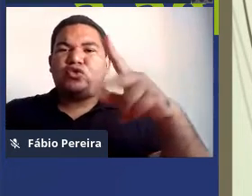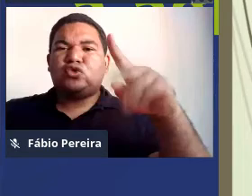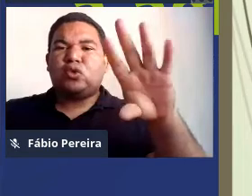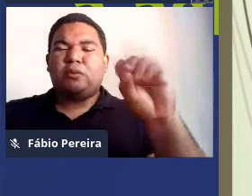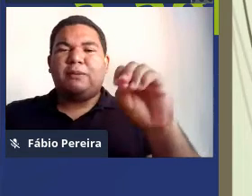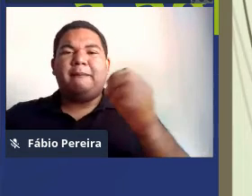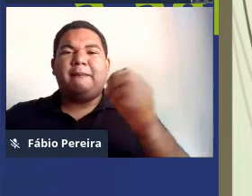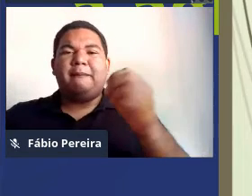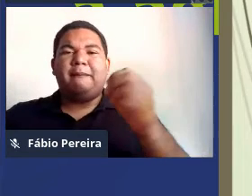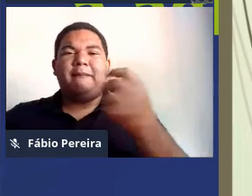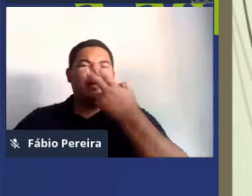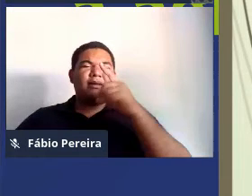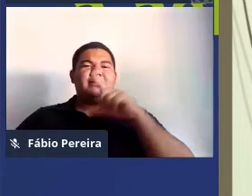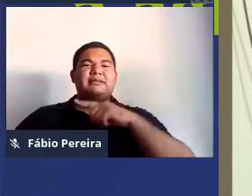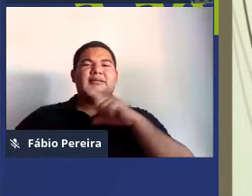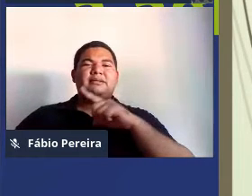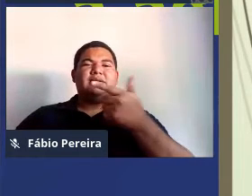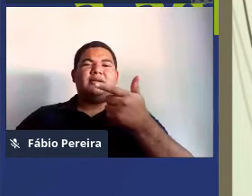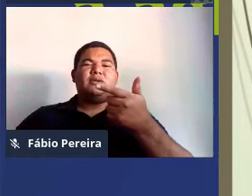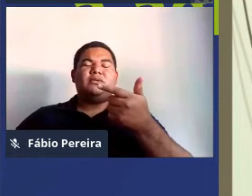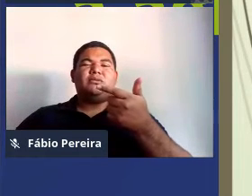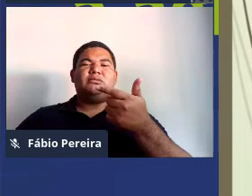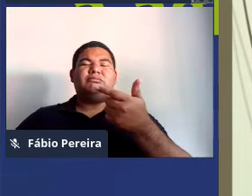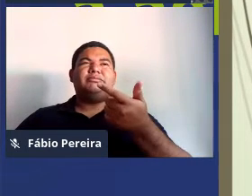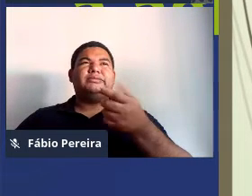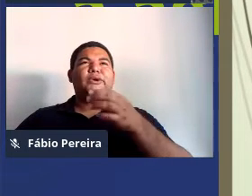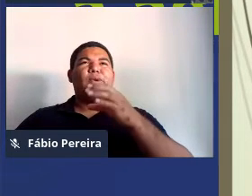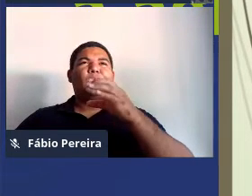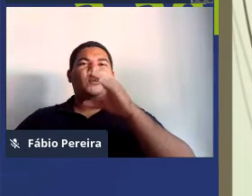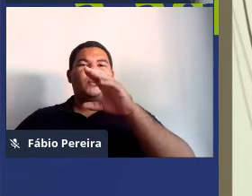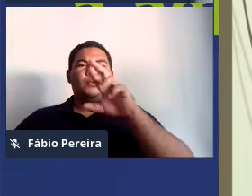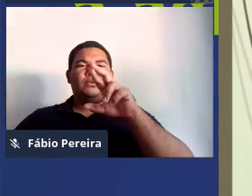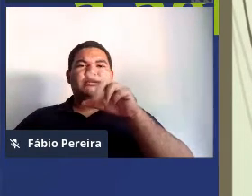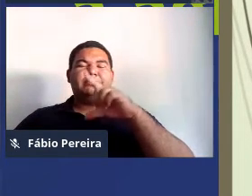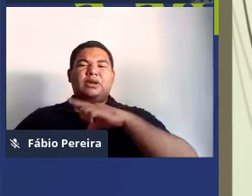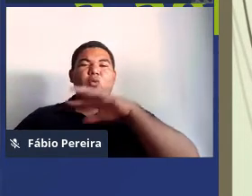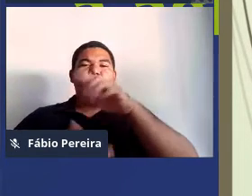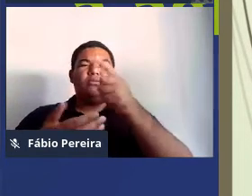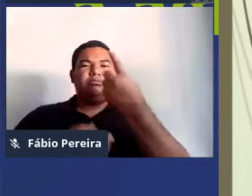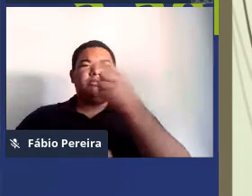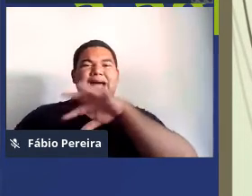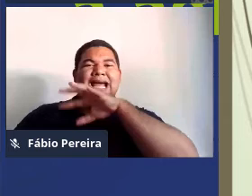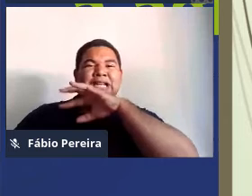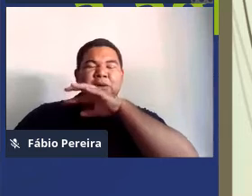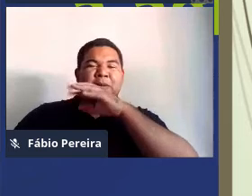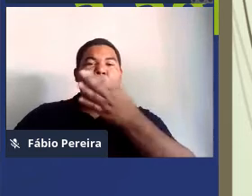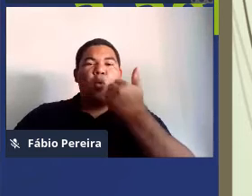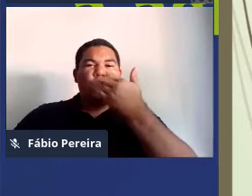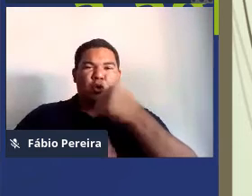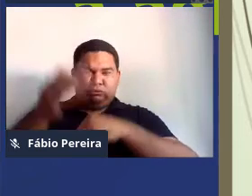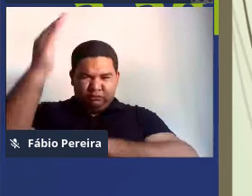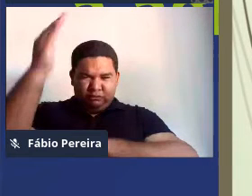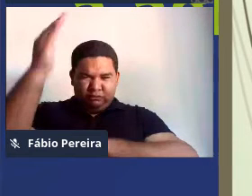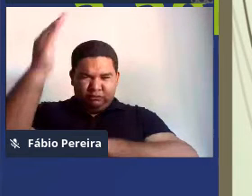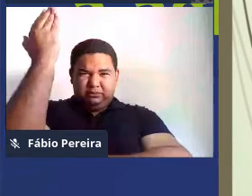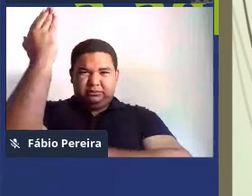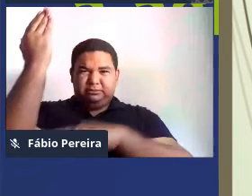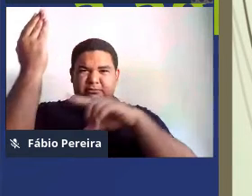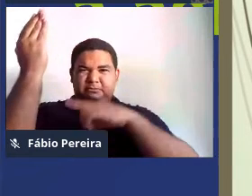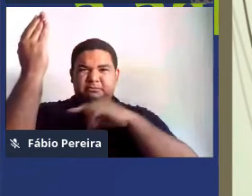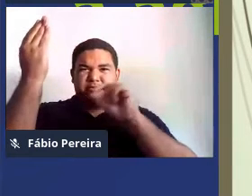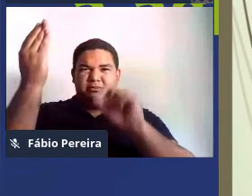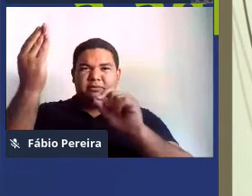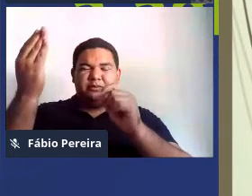com um tatuzinho de jardim. É um crustáceo que come exclusivamente madeira. Então, a gente tem aquele quase que